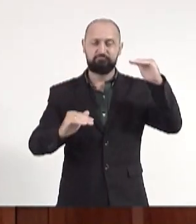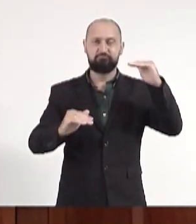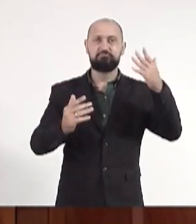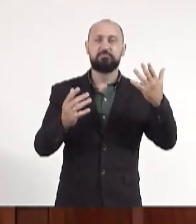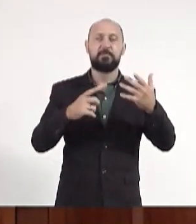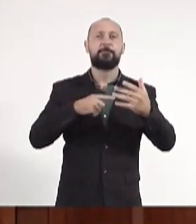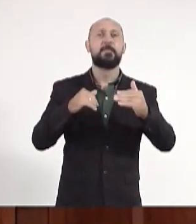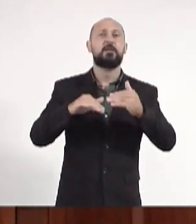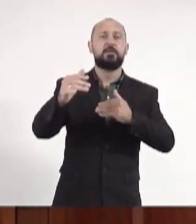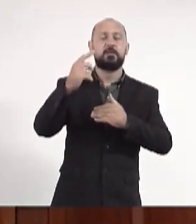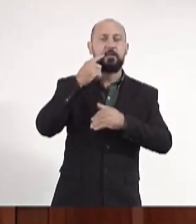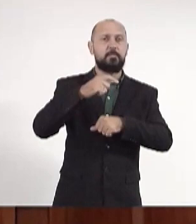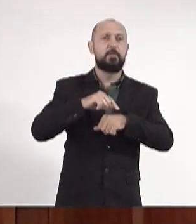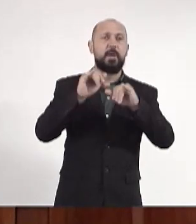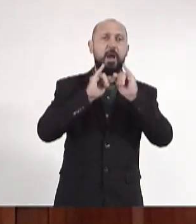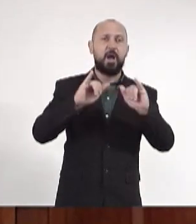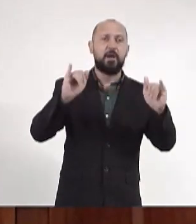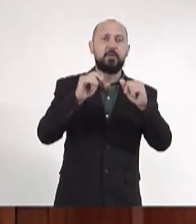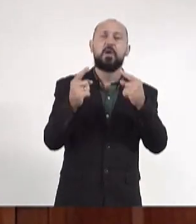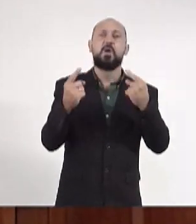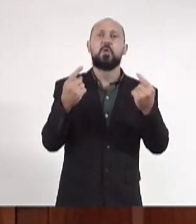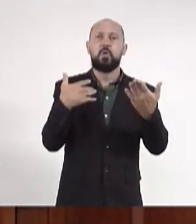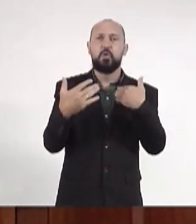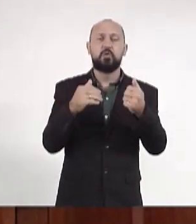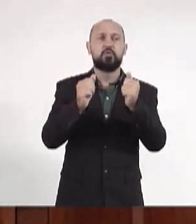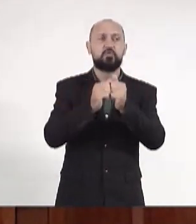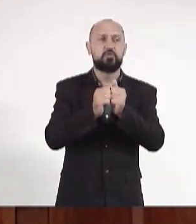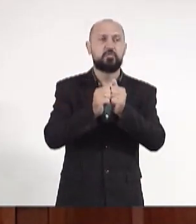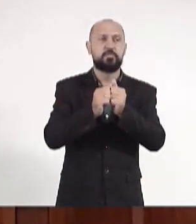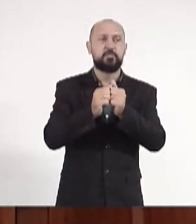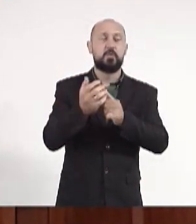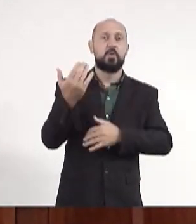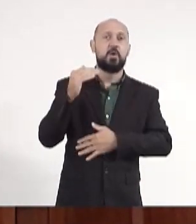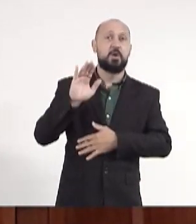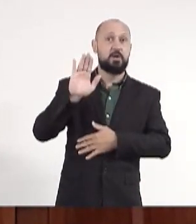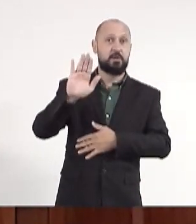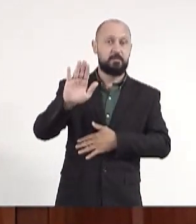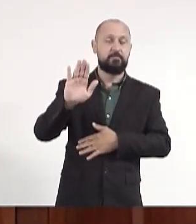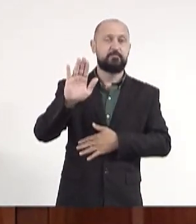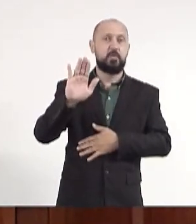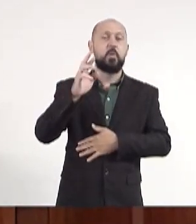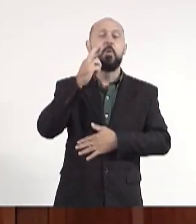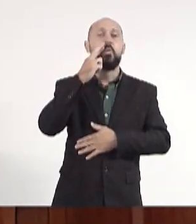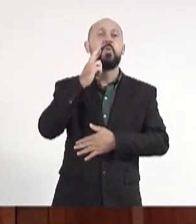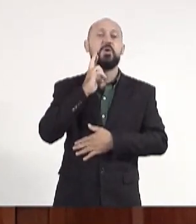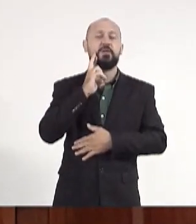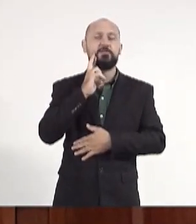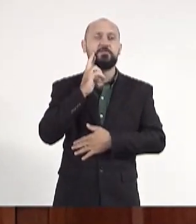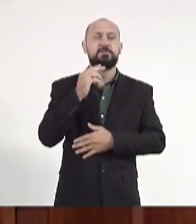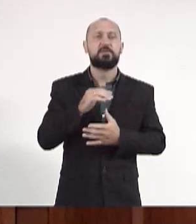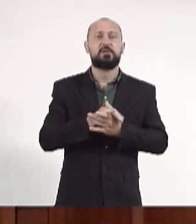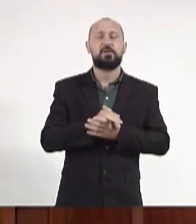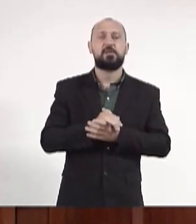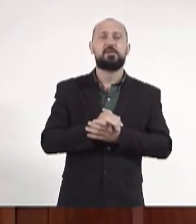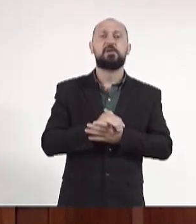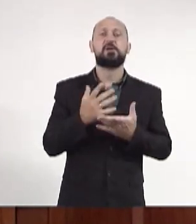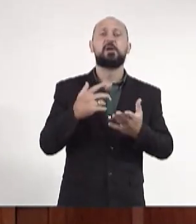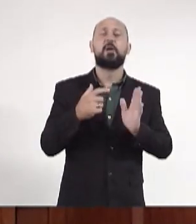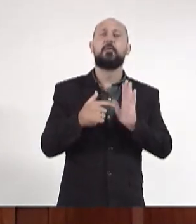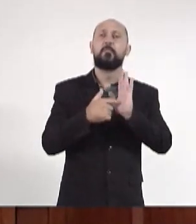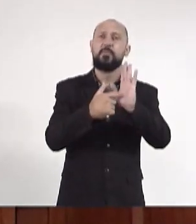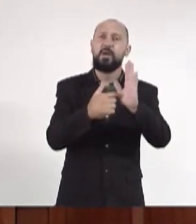tínhamos, durante a campanha eleitoral, debatido com o então candidato Eduardo Riedel, colocado